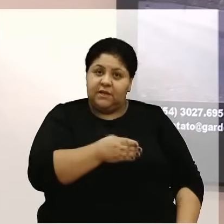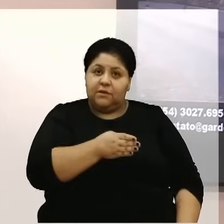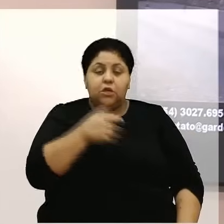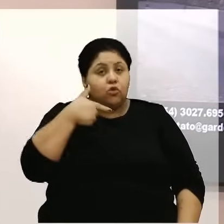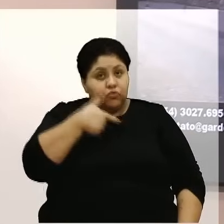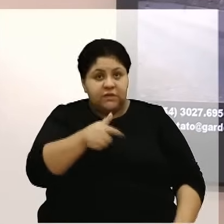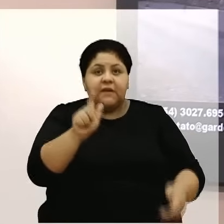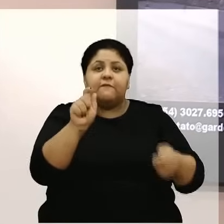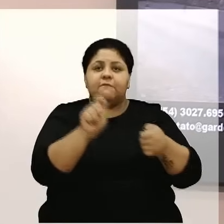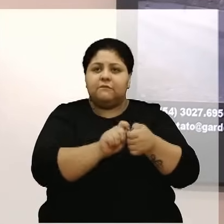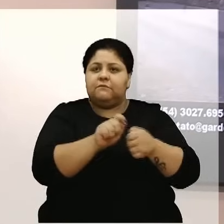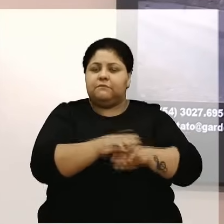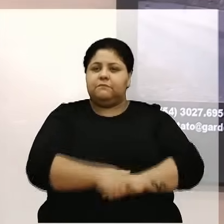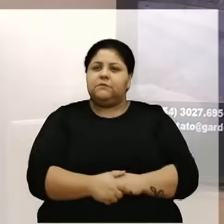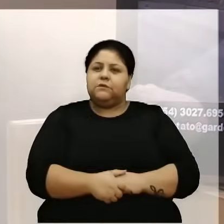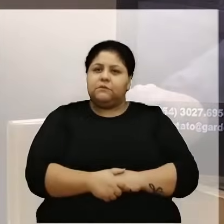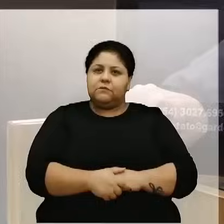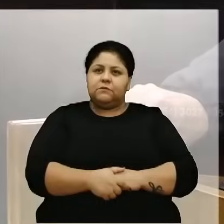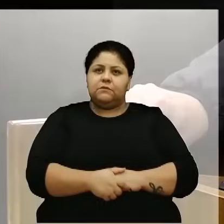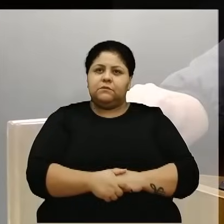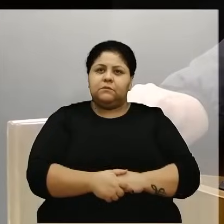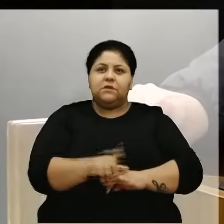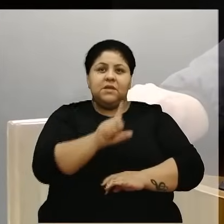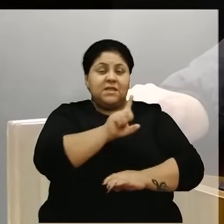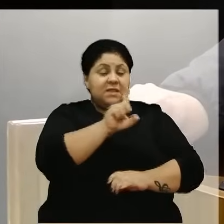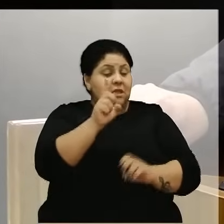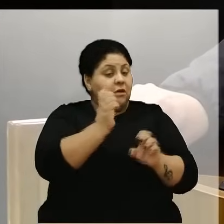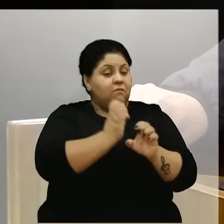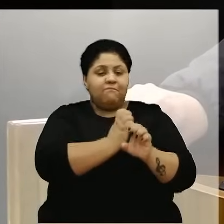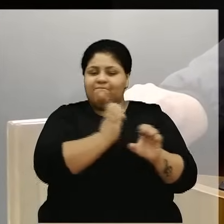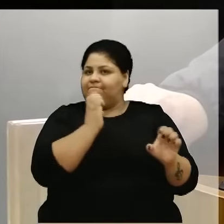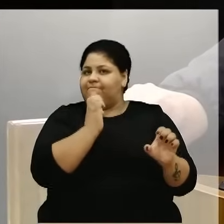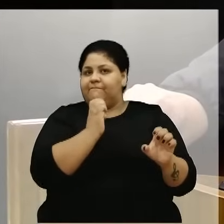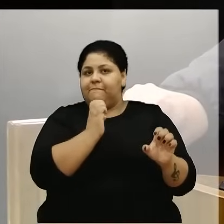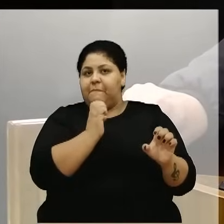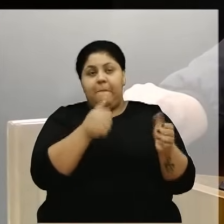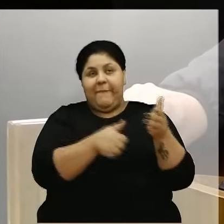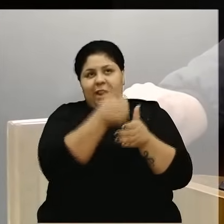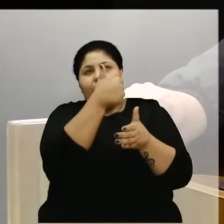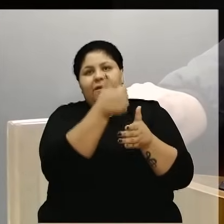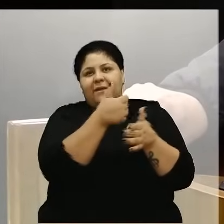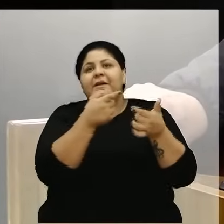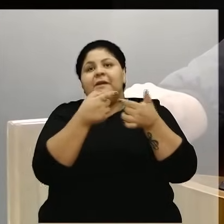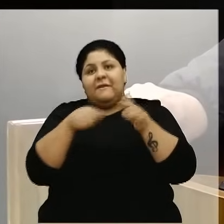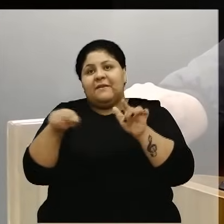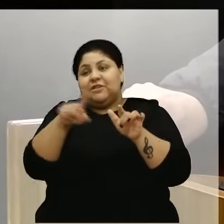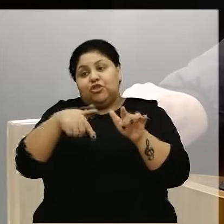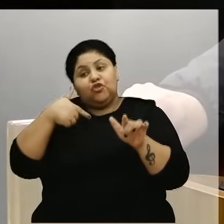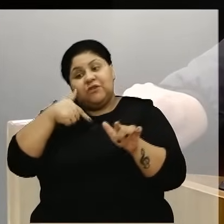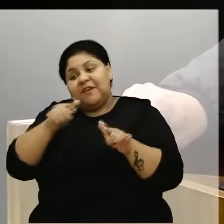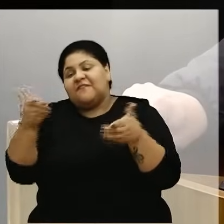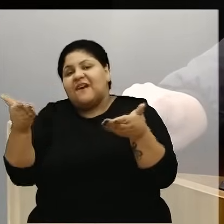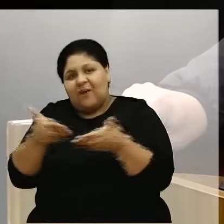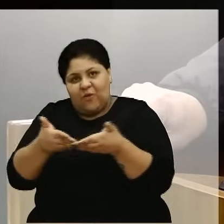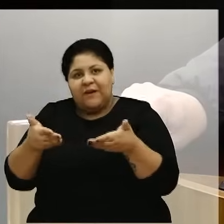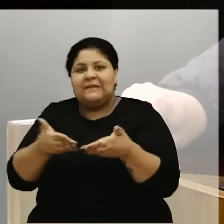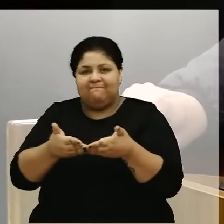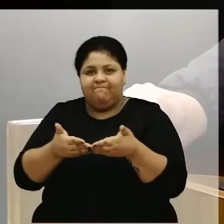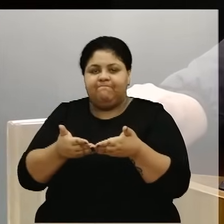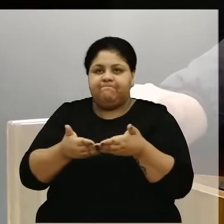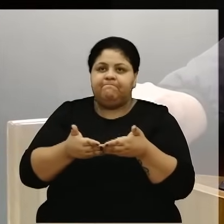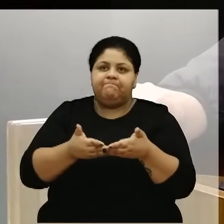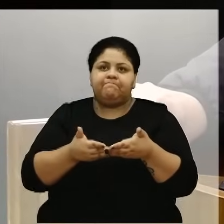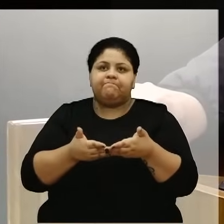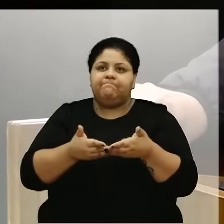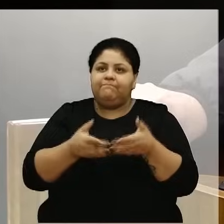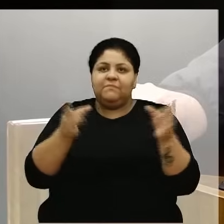fazer. Não é a medida de engenharia mais apropriada, mas é a que a gente consegue fazer para o momento. Tá? Ela não é